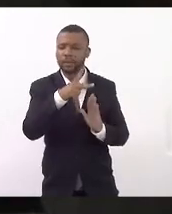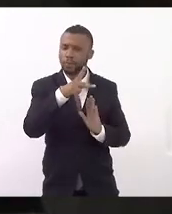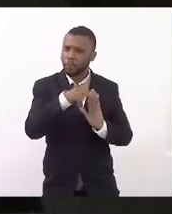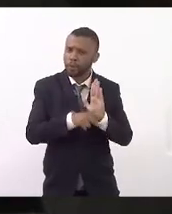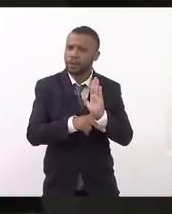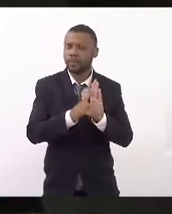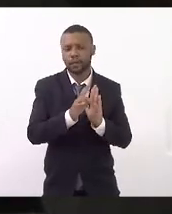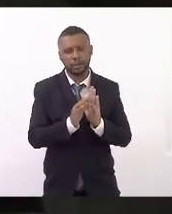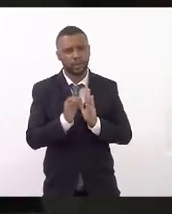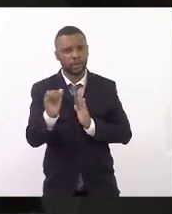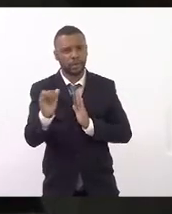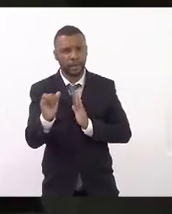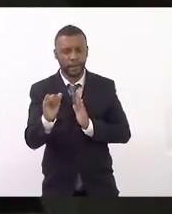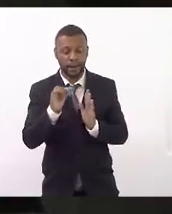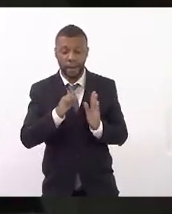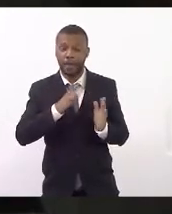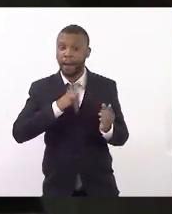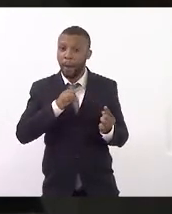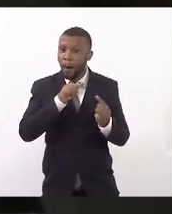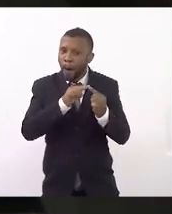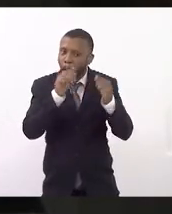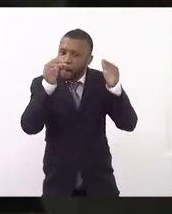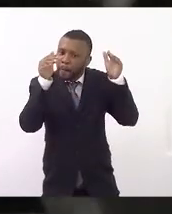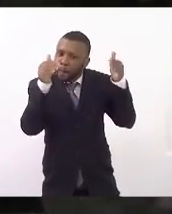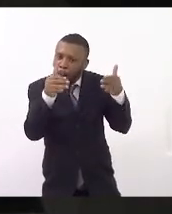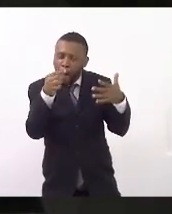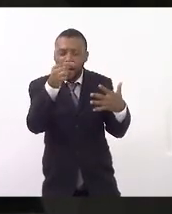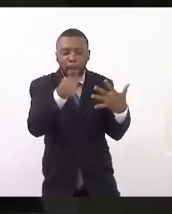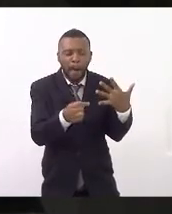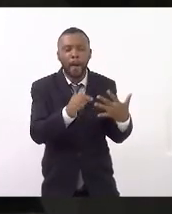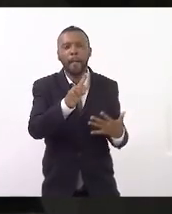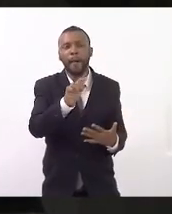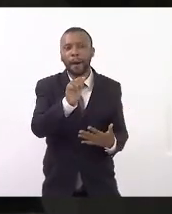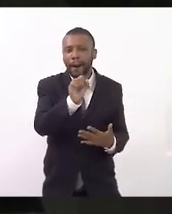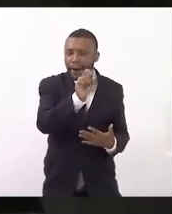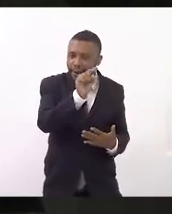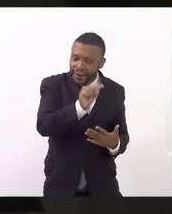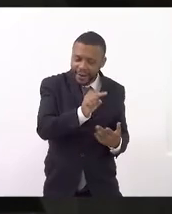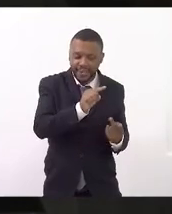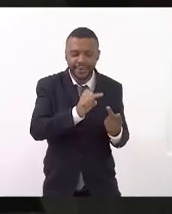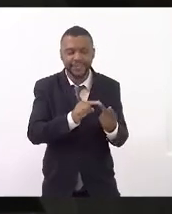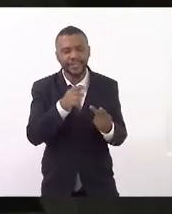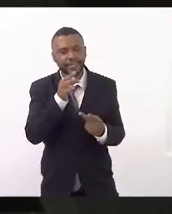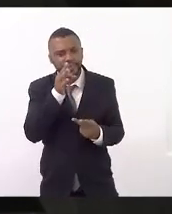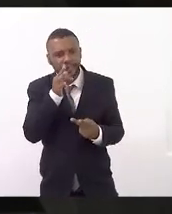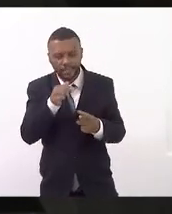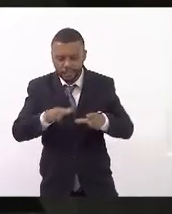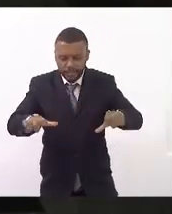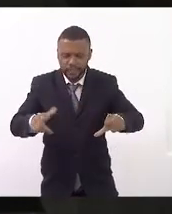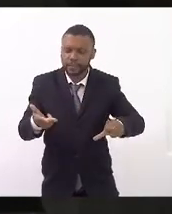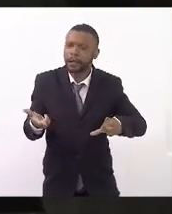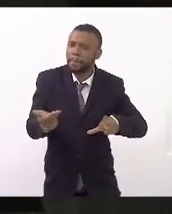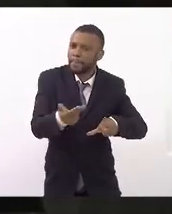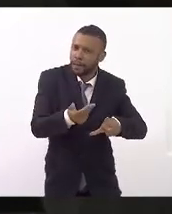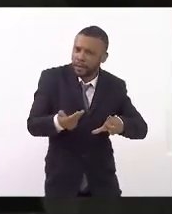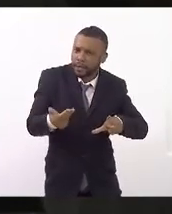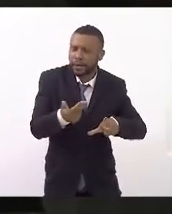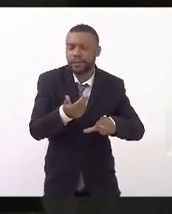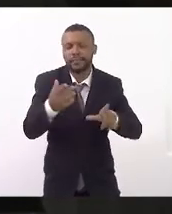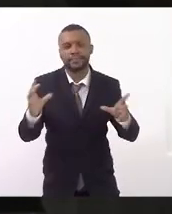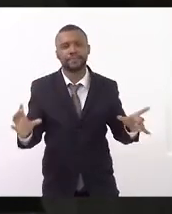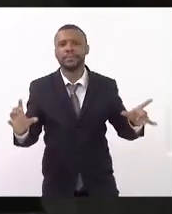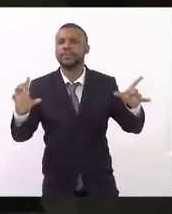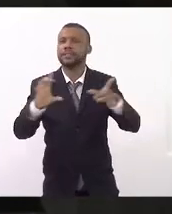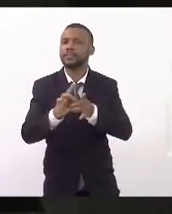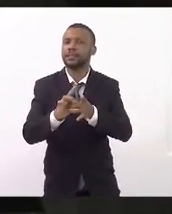além de colocar a questão do gás, a questão das plantas e a questão da integração, tem